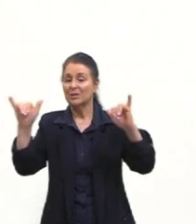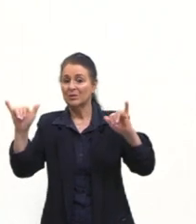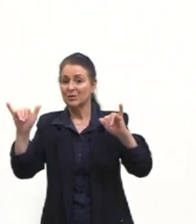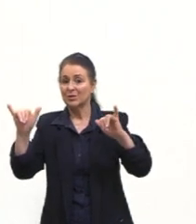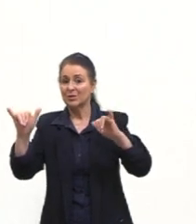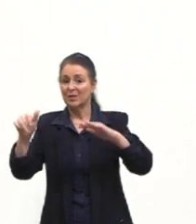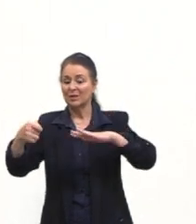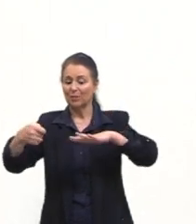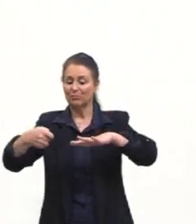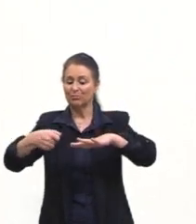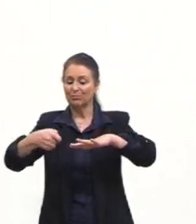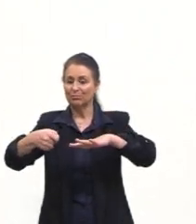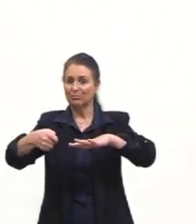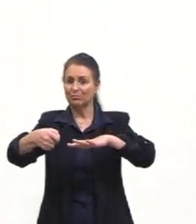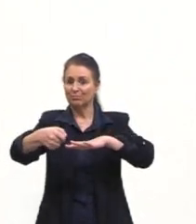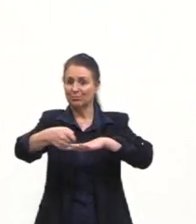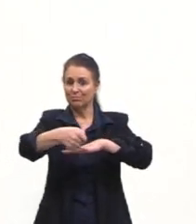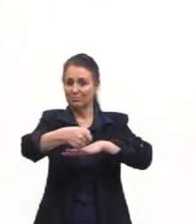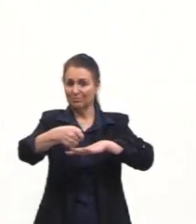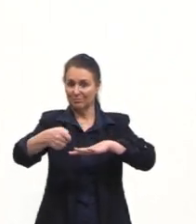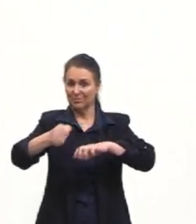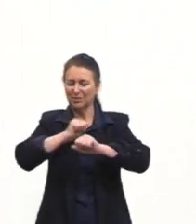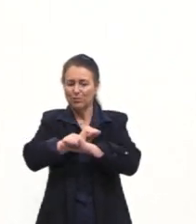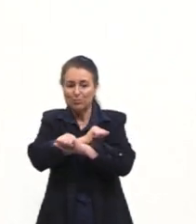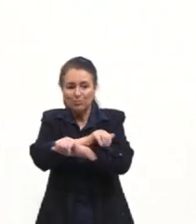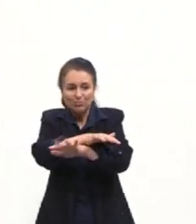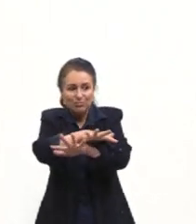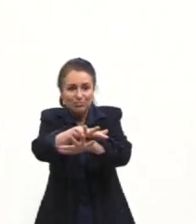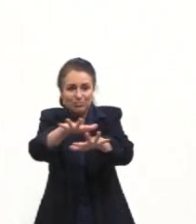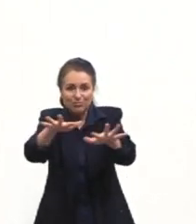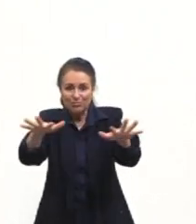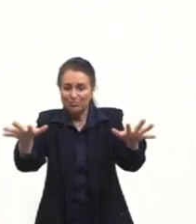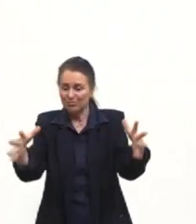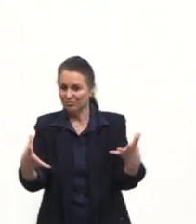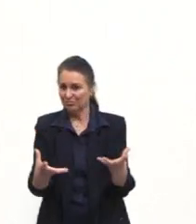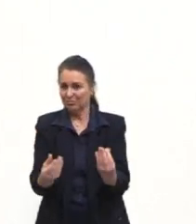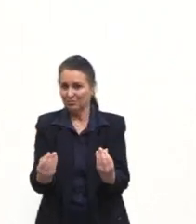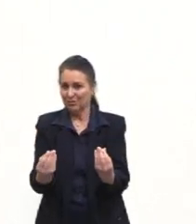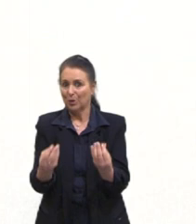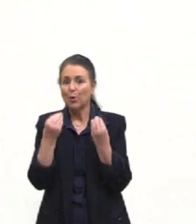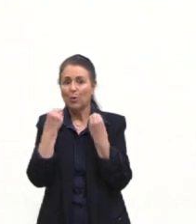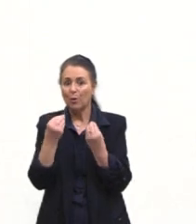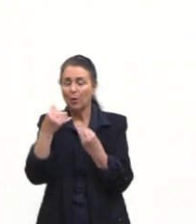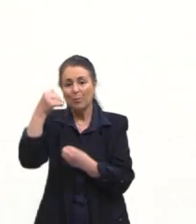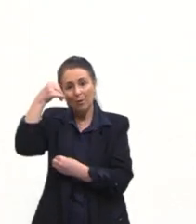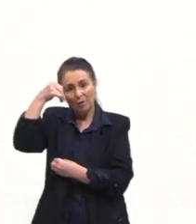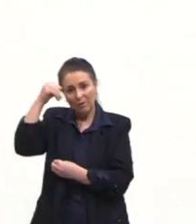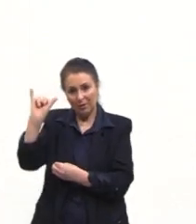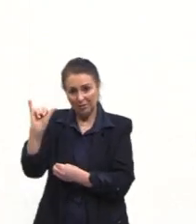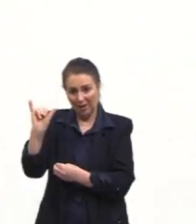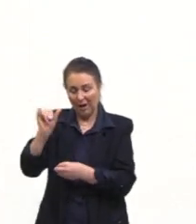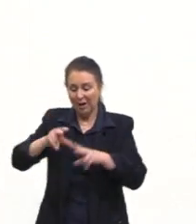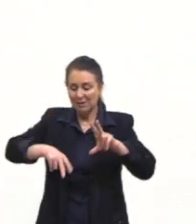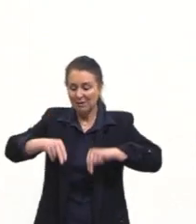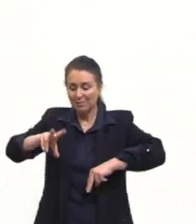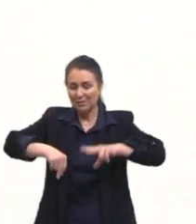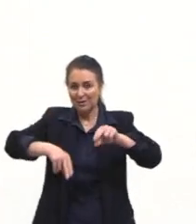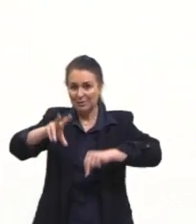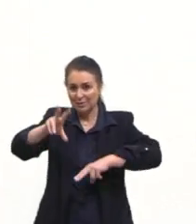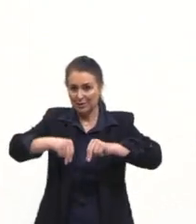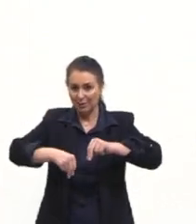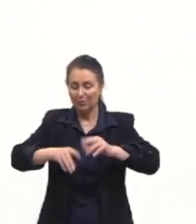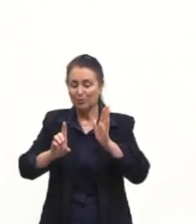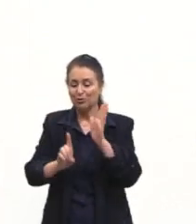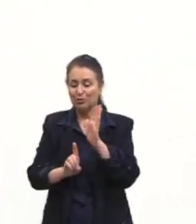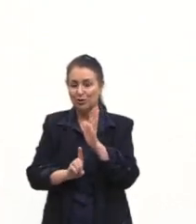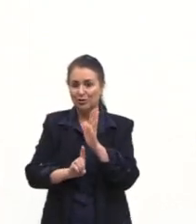são verdadeiras, mas são aí disseminadas ao léu. Como é que a gente pode fugir dessa manipulação